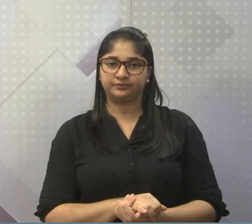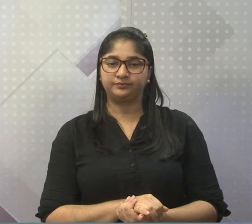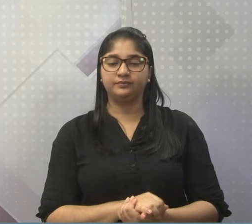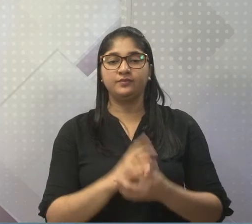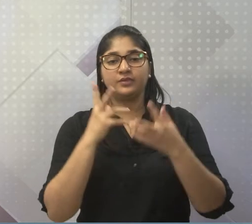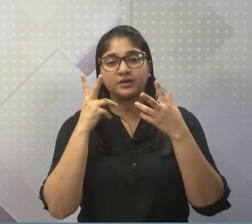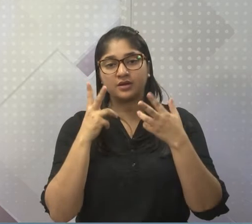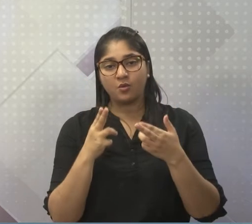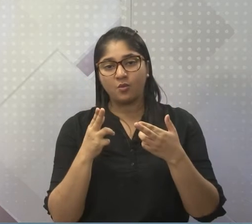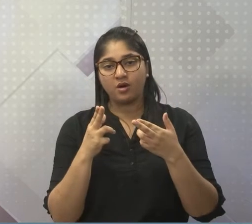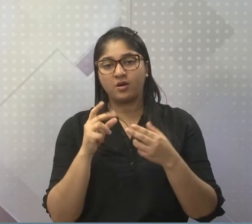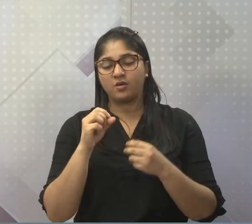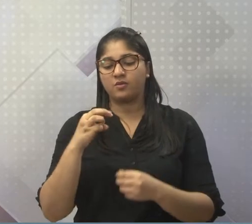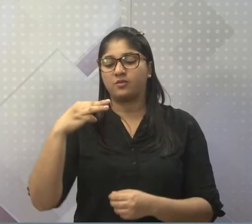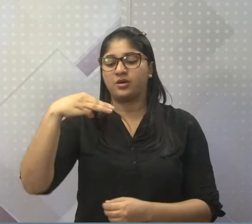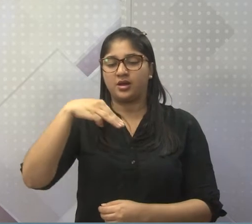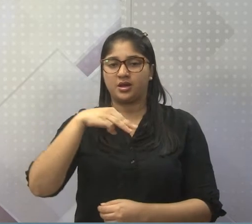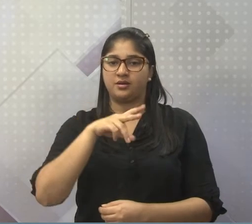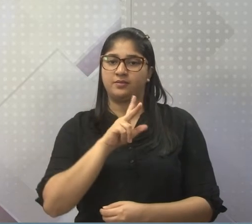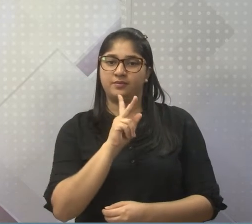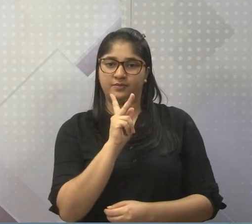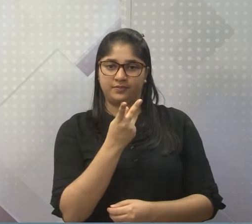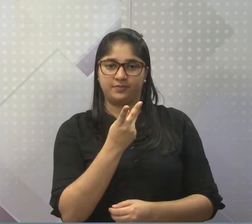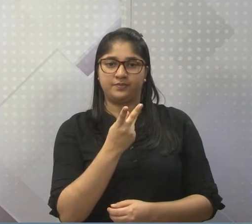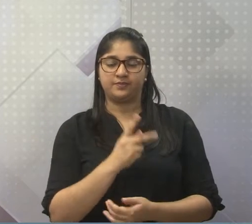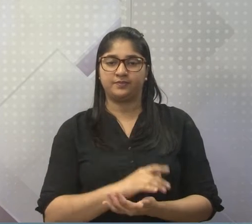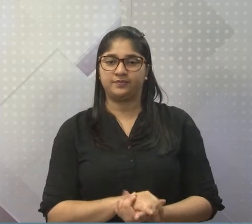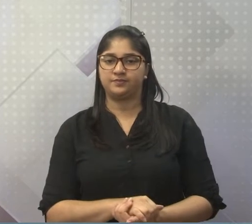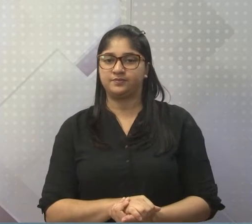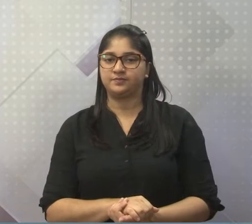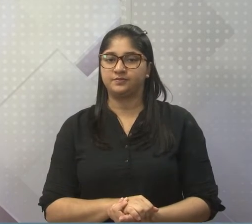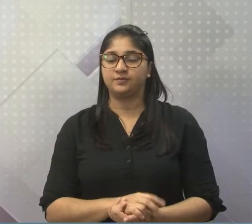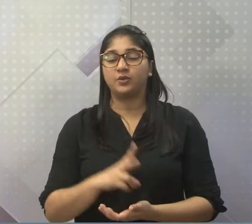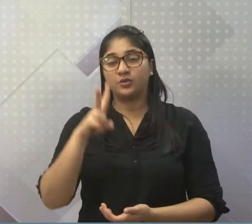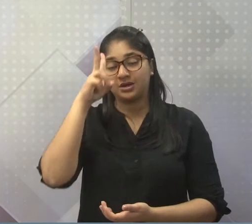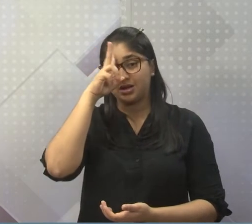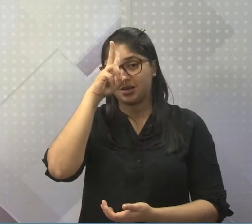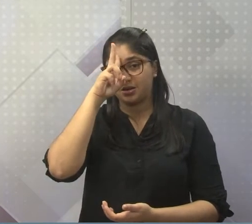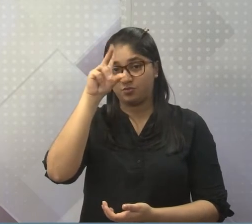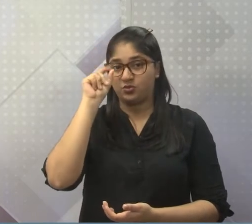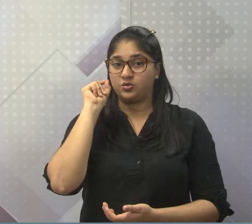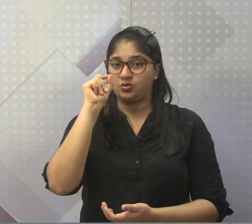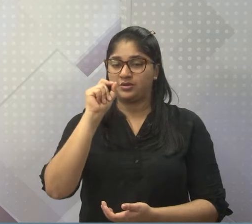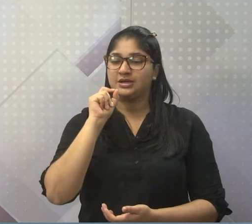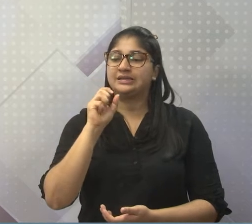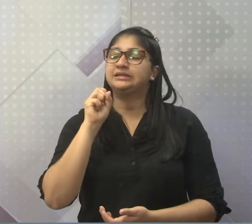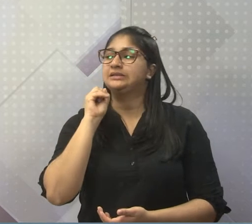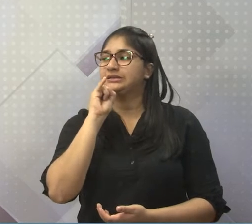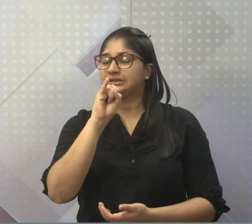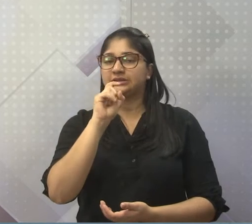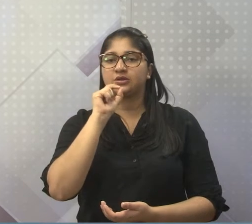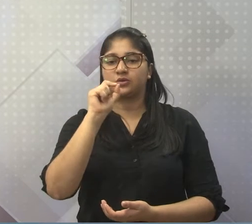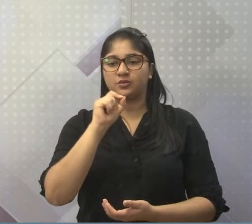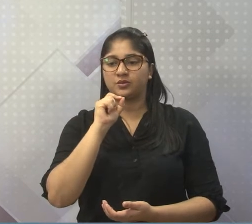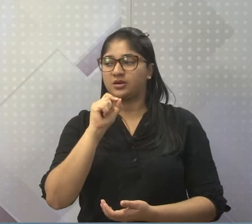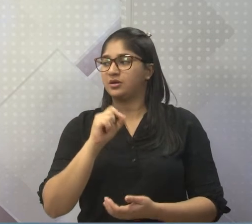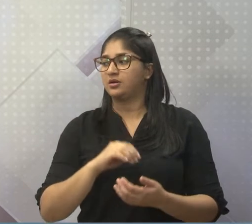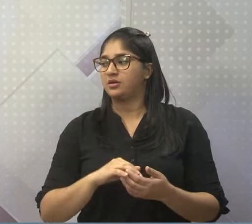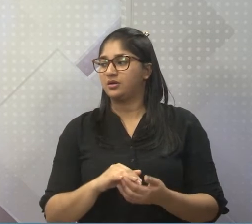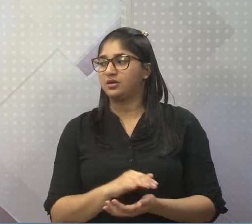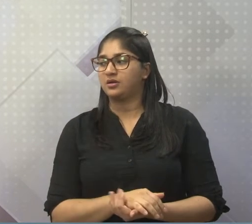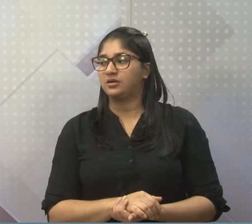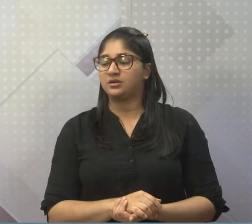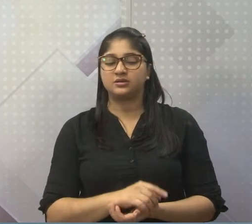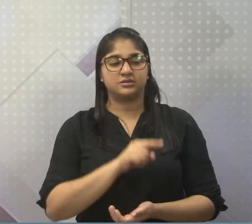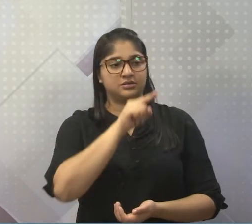é igual a M com H. Lembra que se eu peguei deste lado e